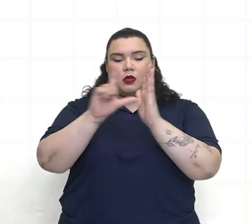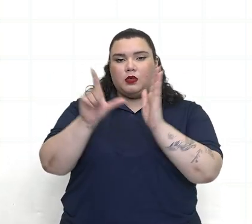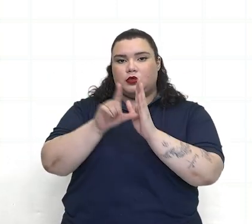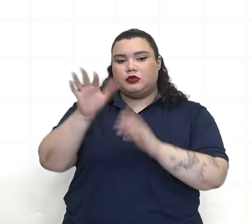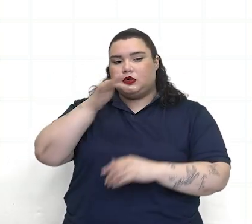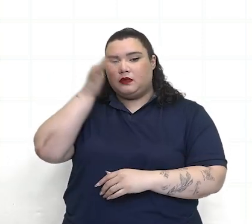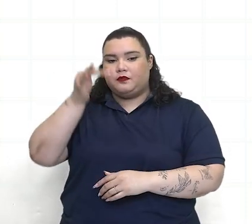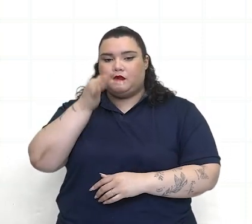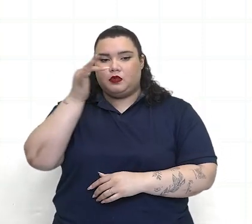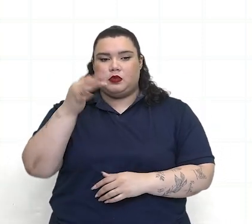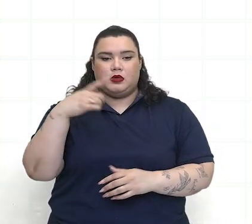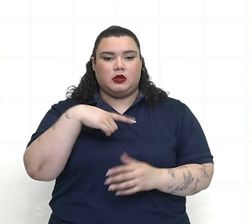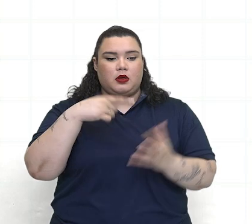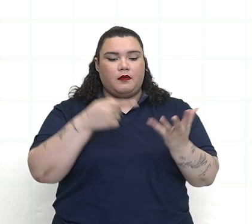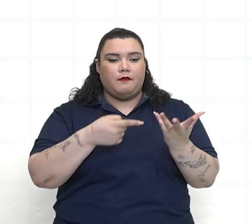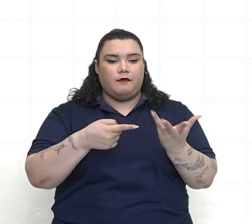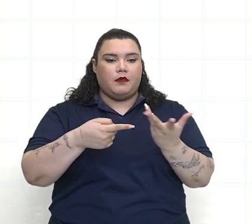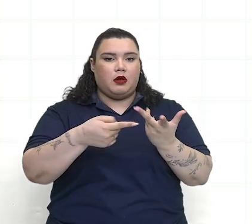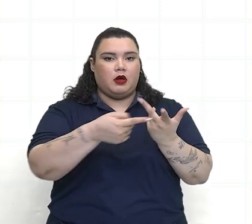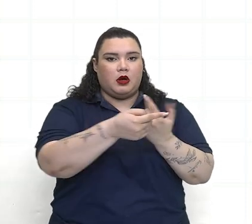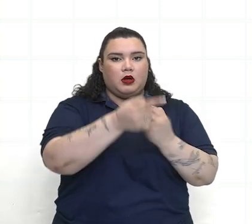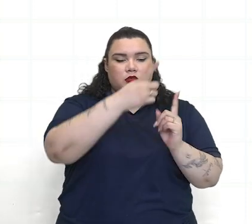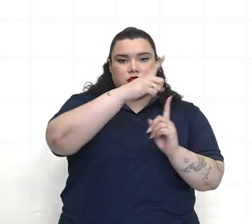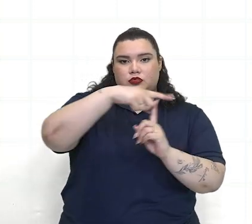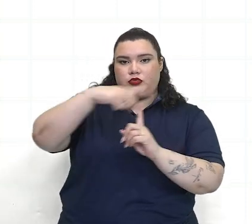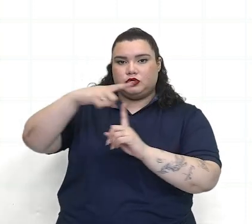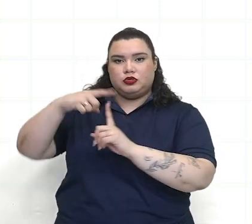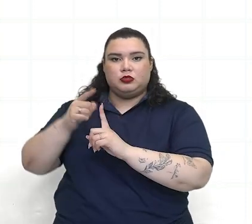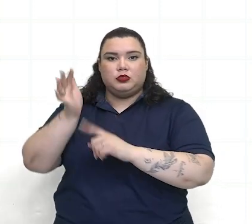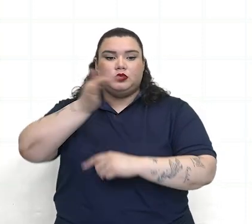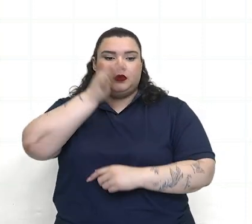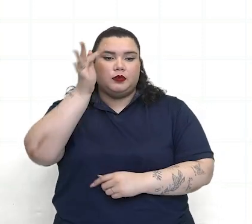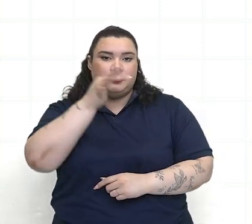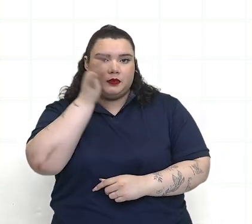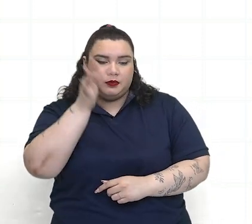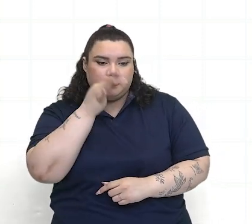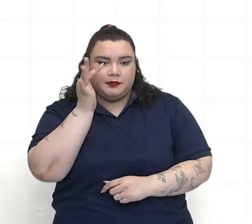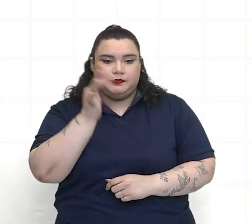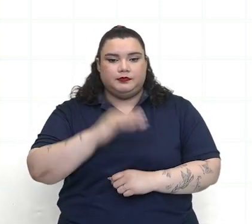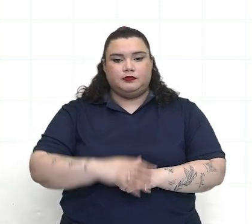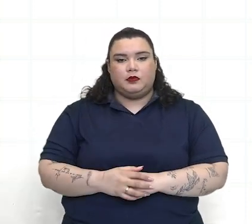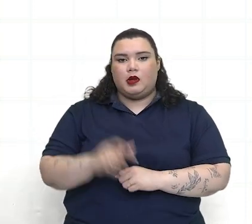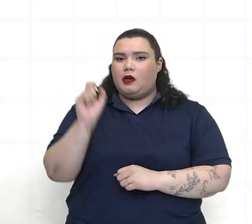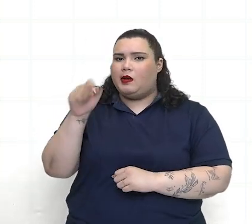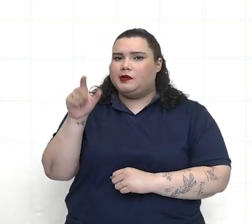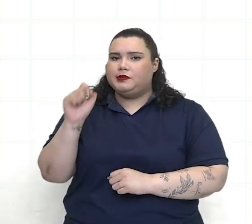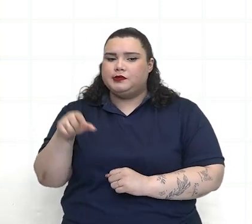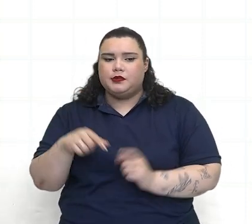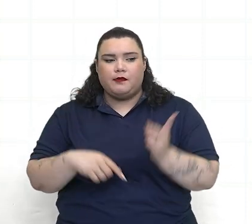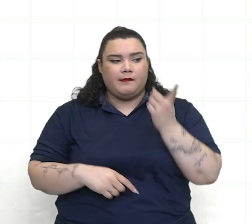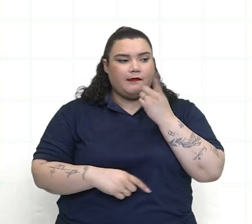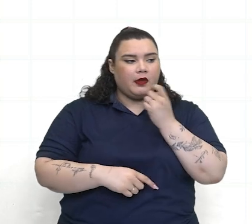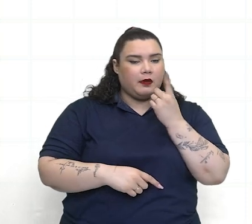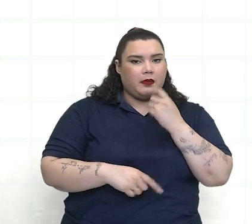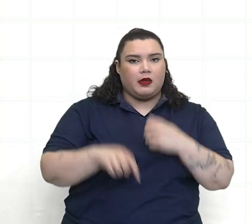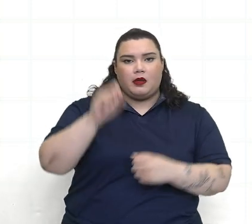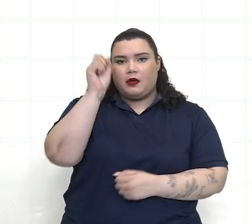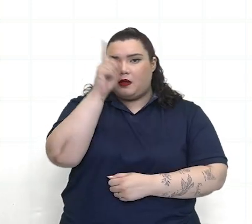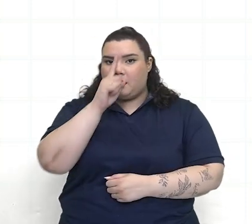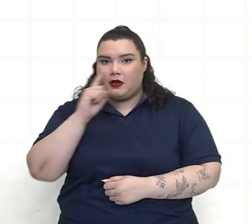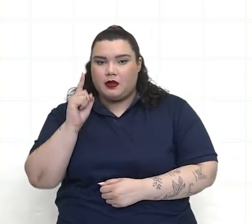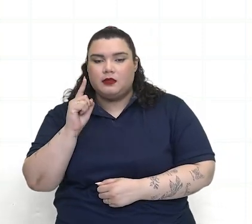orquídeas, margaridas, cravos, rosas e camélias, azuis,